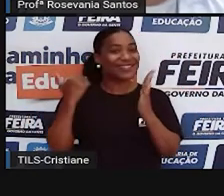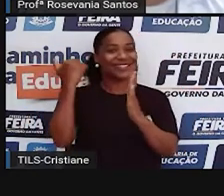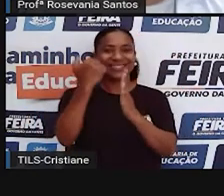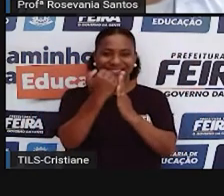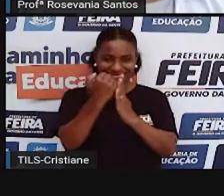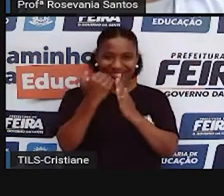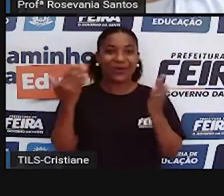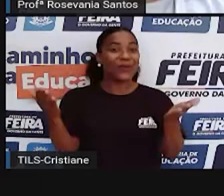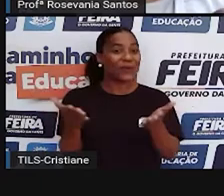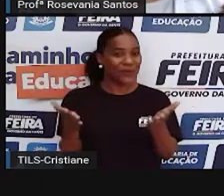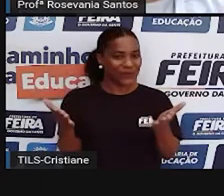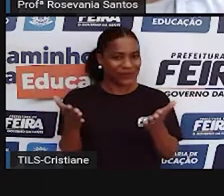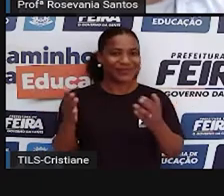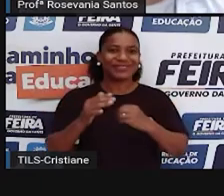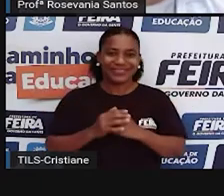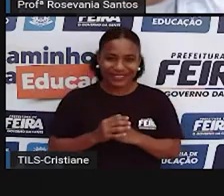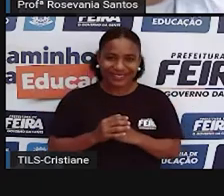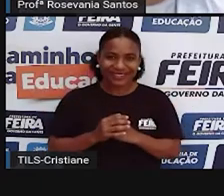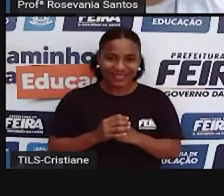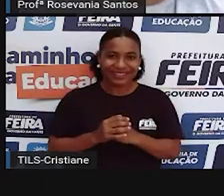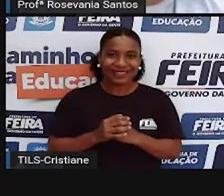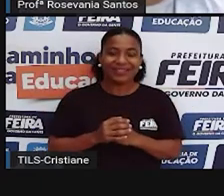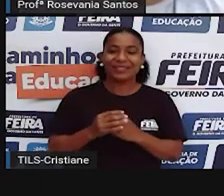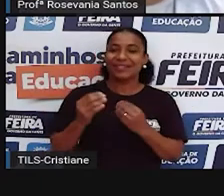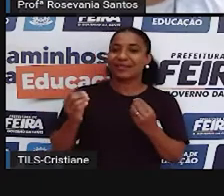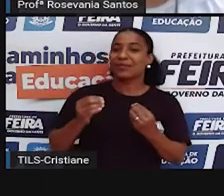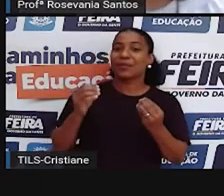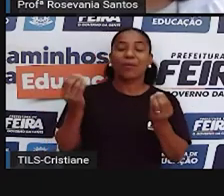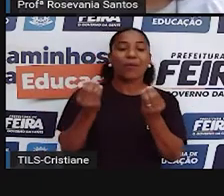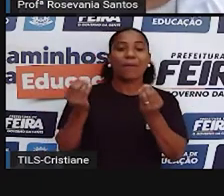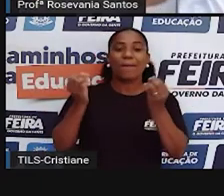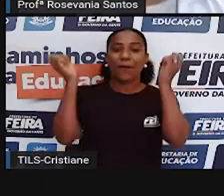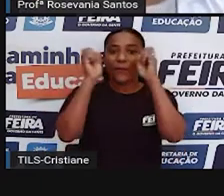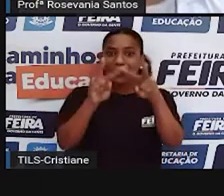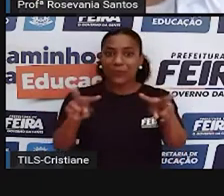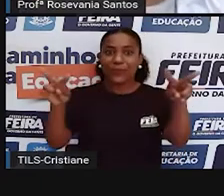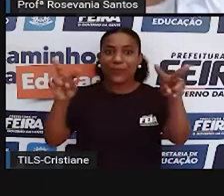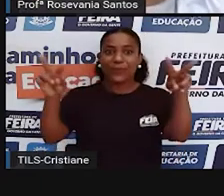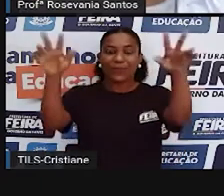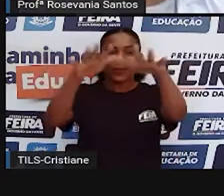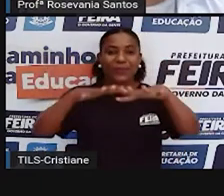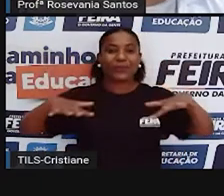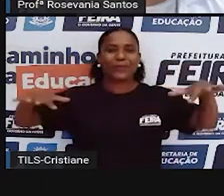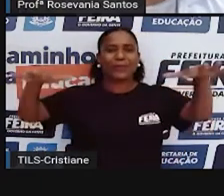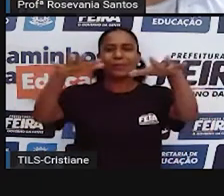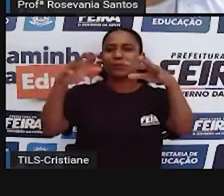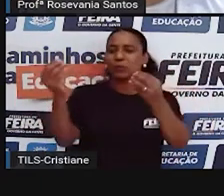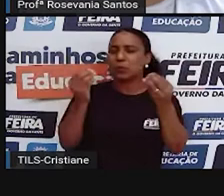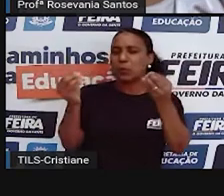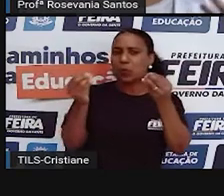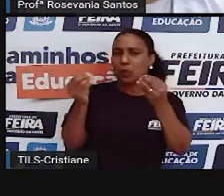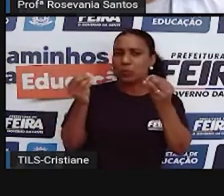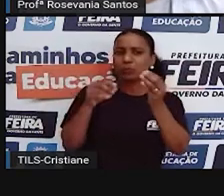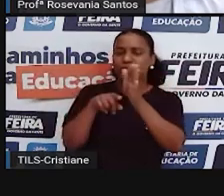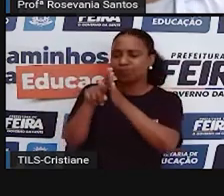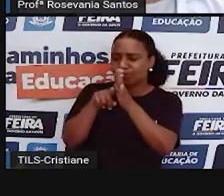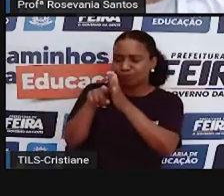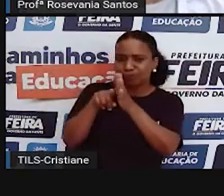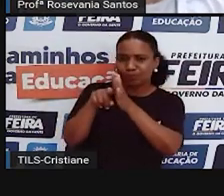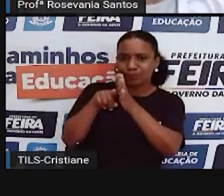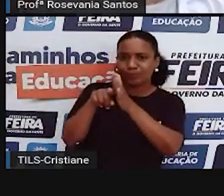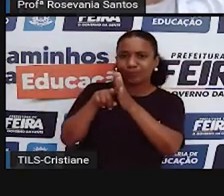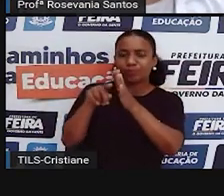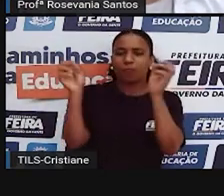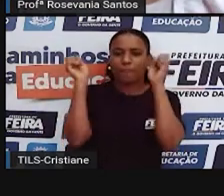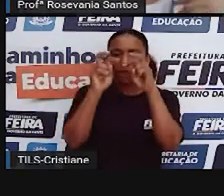vamos falar, né, sobre as leituras das paisagens. Como é que a gente faz essa leitura das paisagens, né? Como é que a gente olha esses